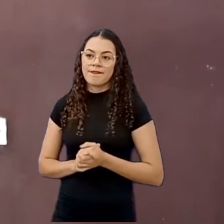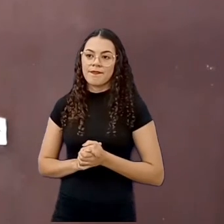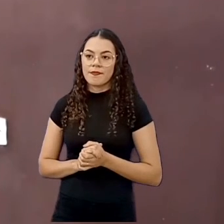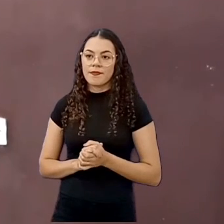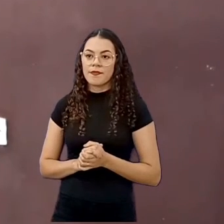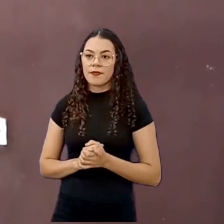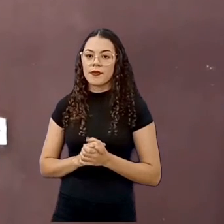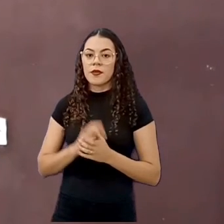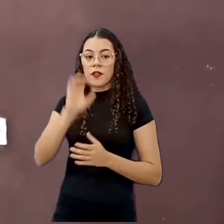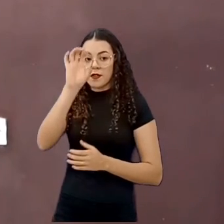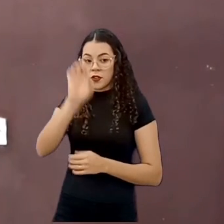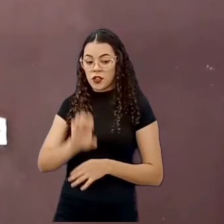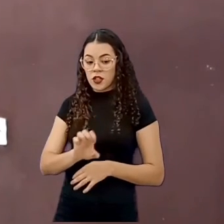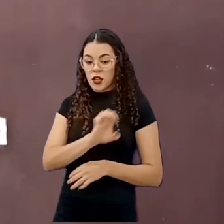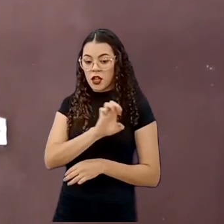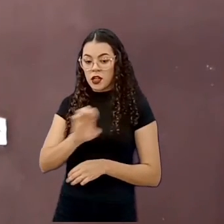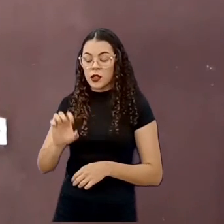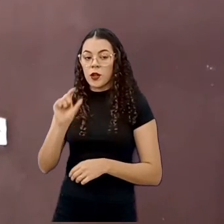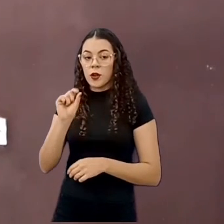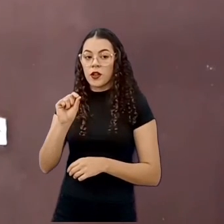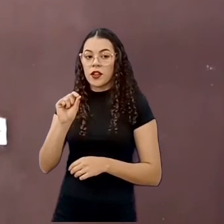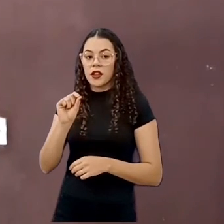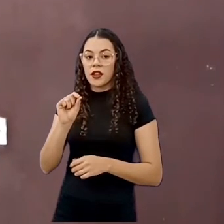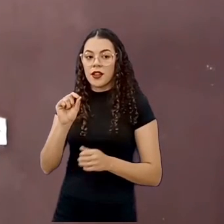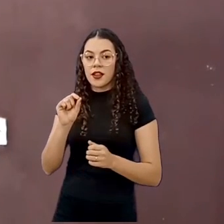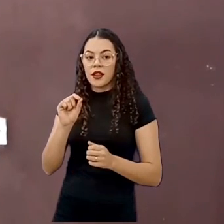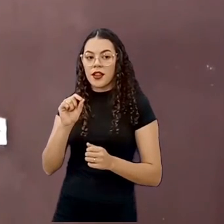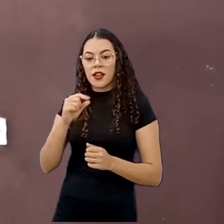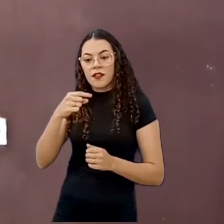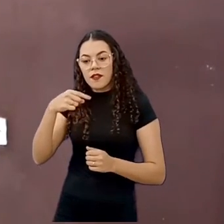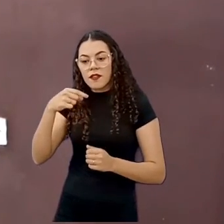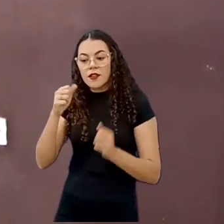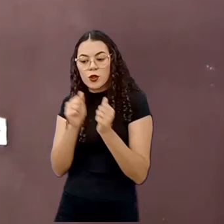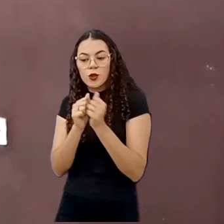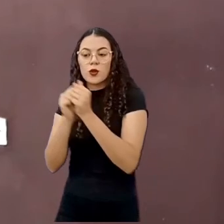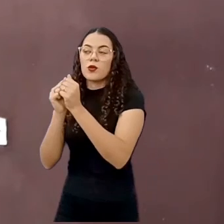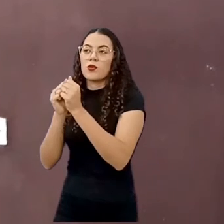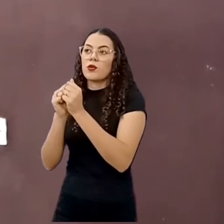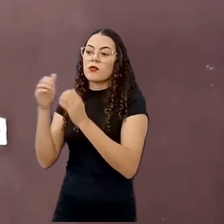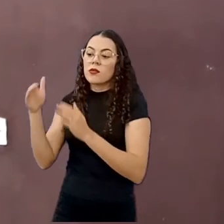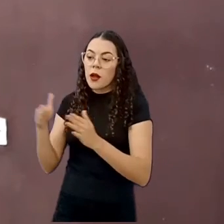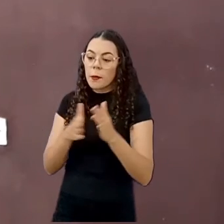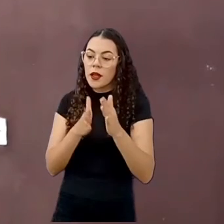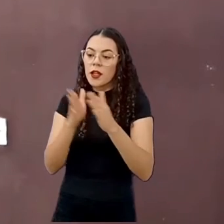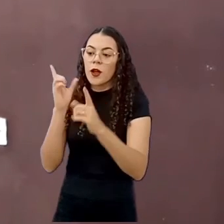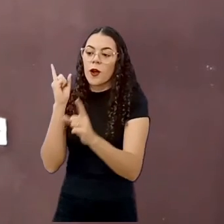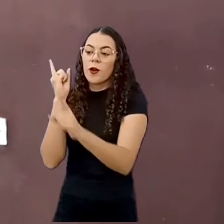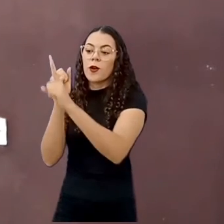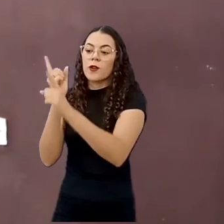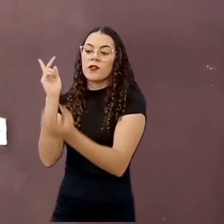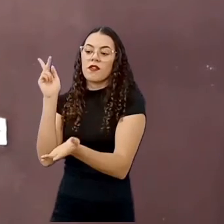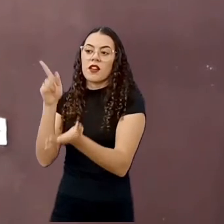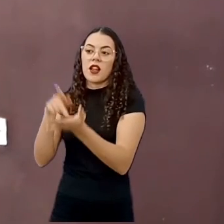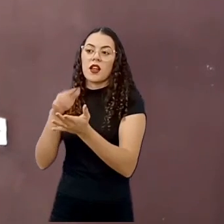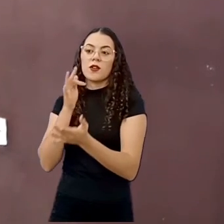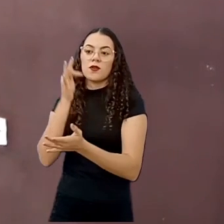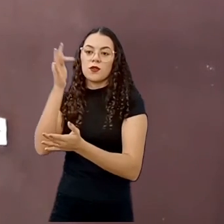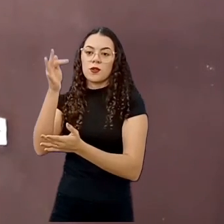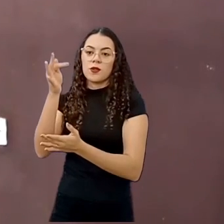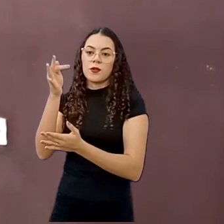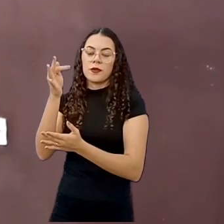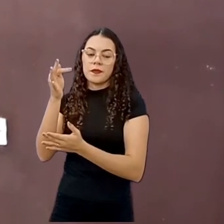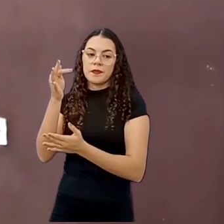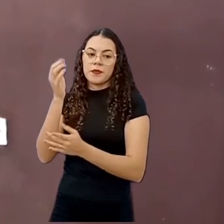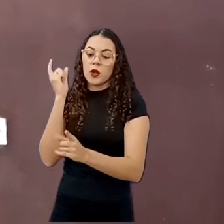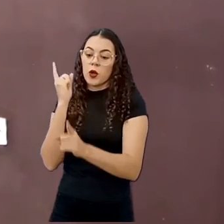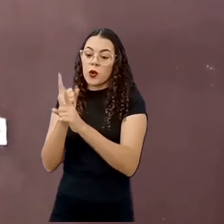Esse é o Evangelho que vai nos levar a Deus, que vai nos guiar a Ele, para o encontro verdadeiro, o